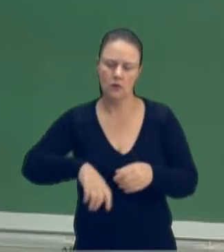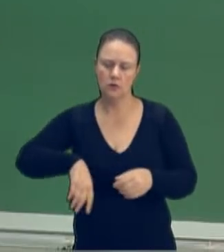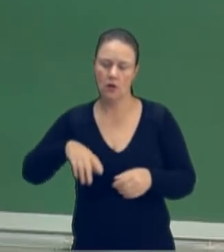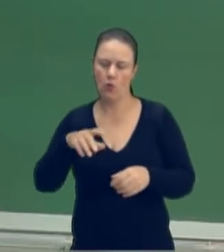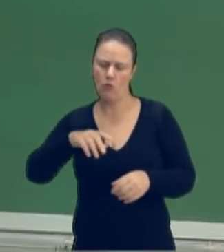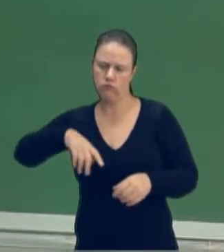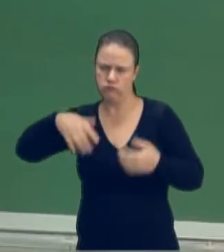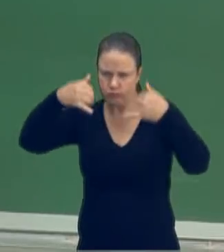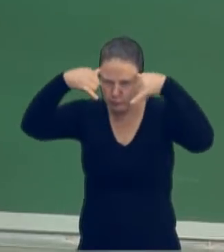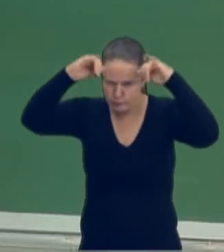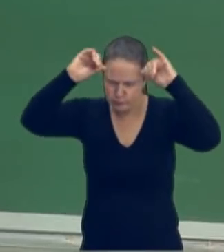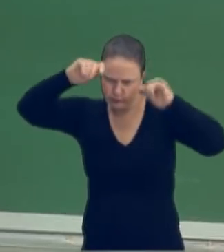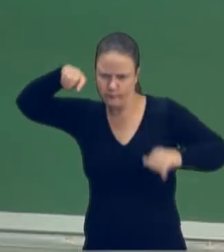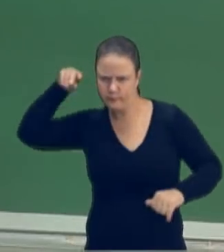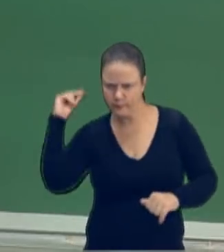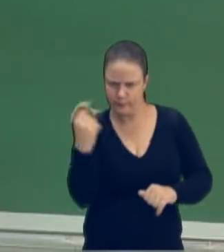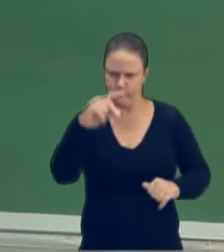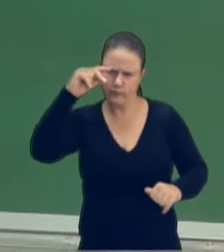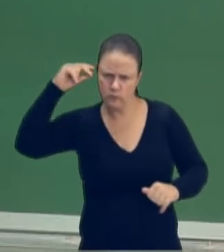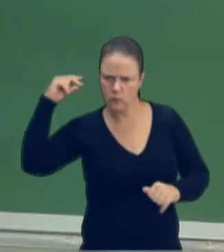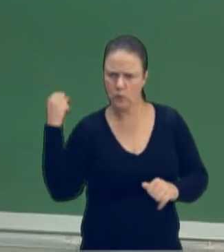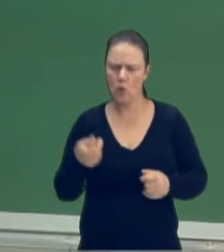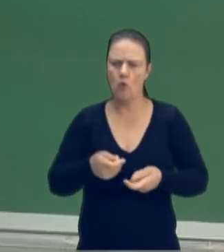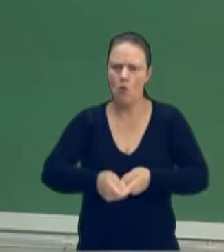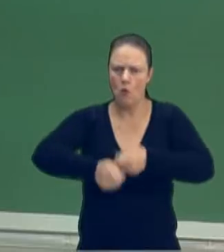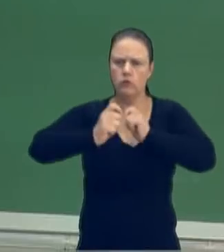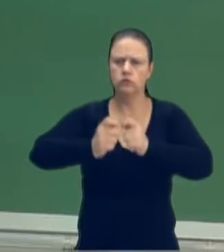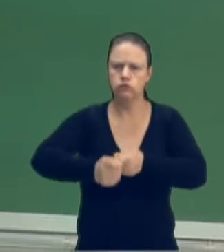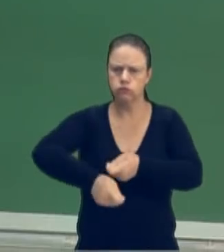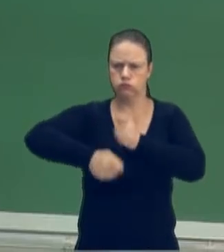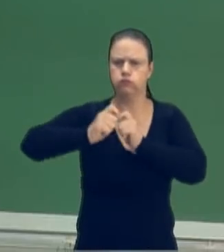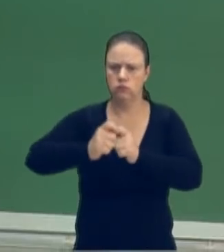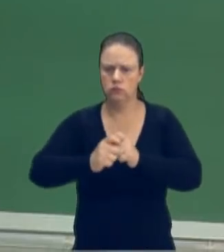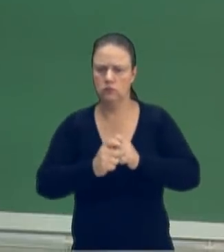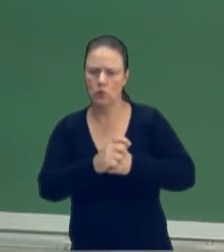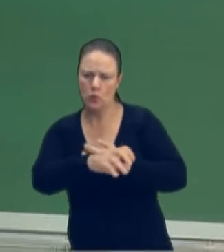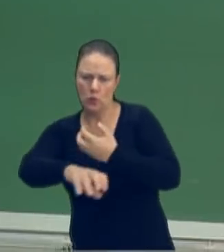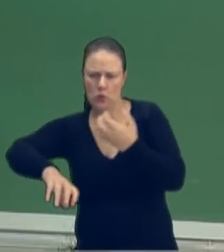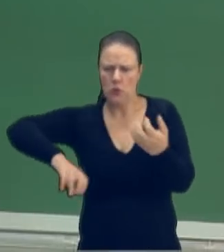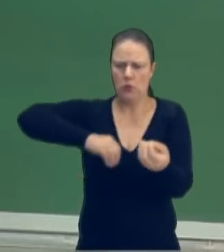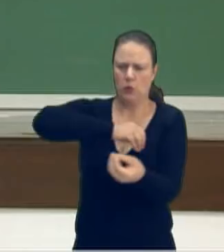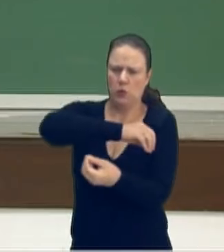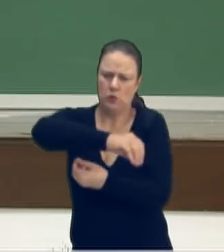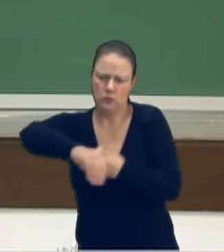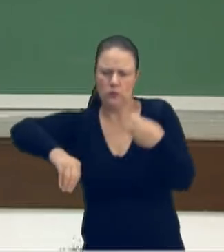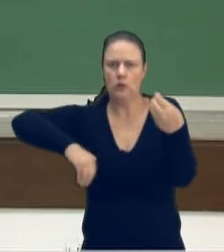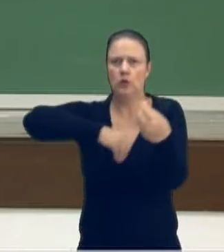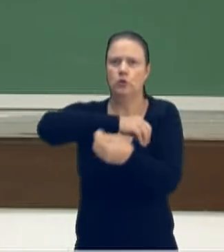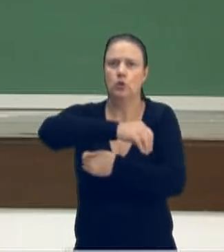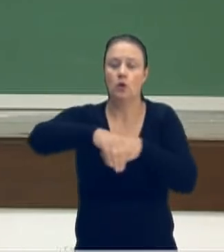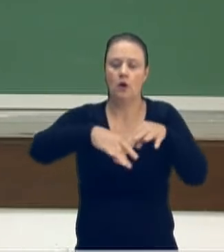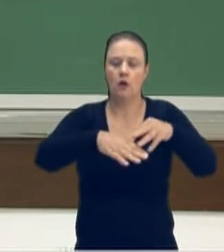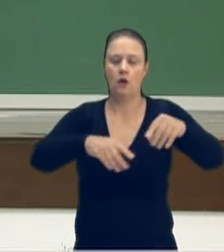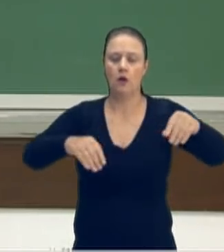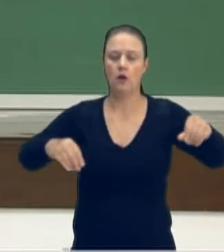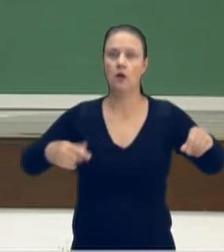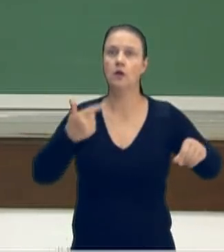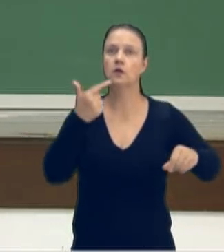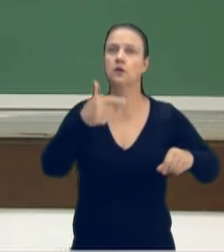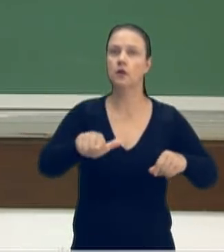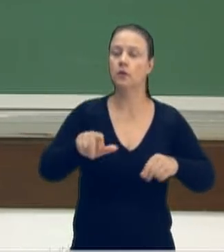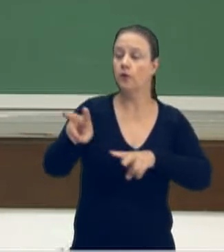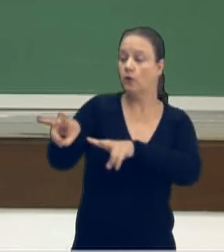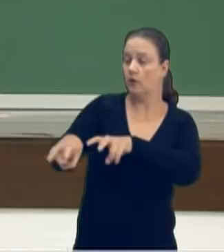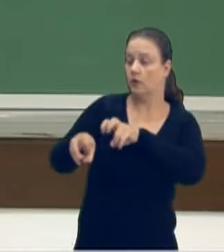chicote, puxando. O boi vai puxar esse arado ele vai mexer a terra, né, para que seja depois um outro